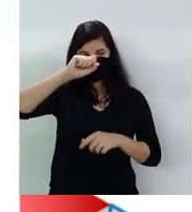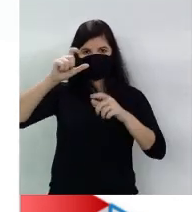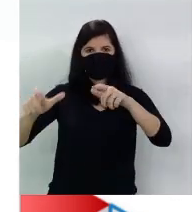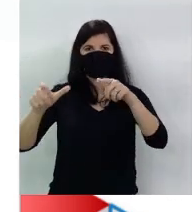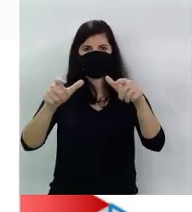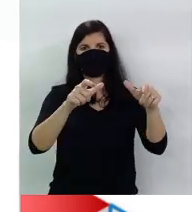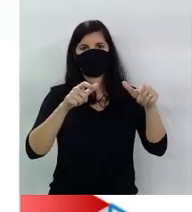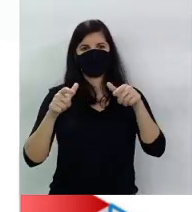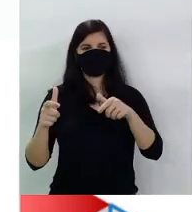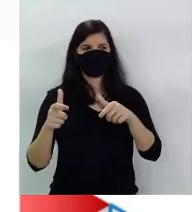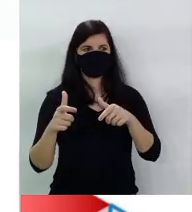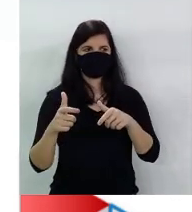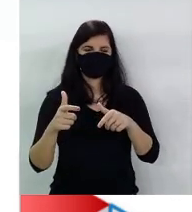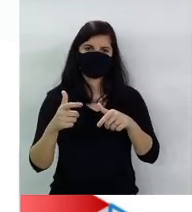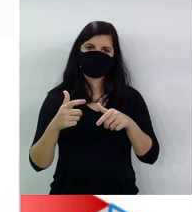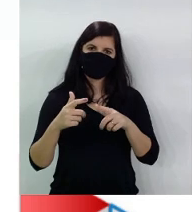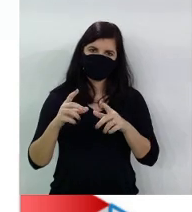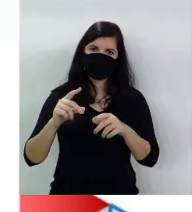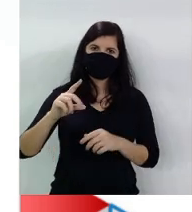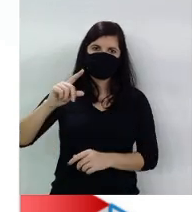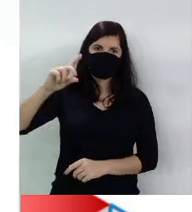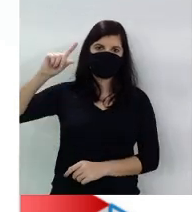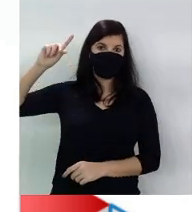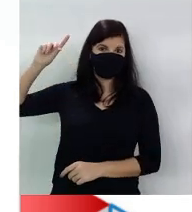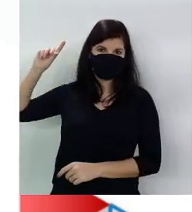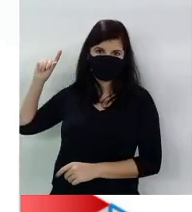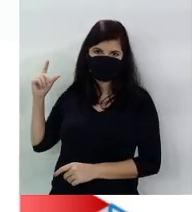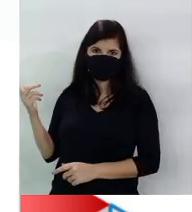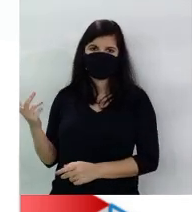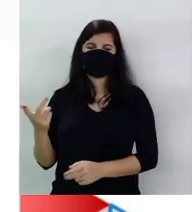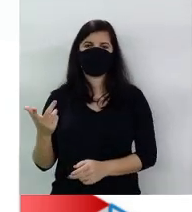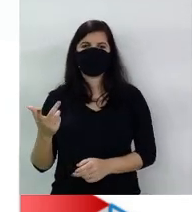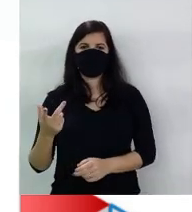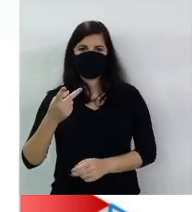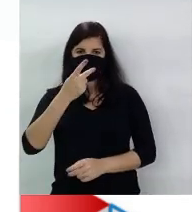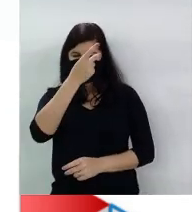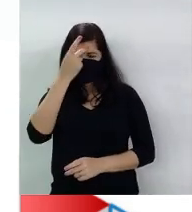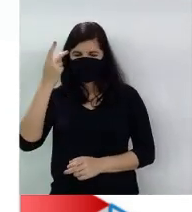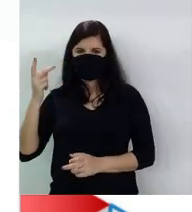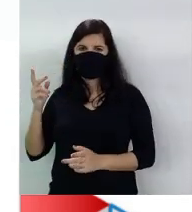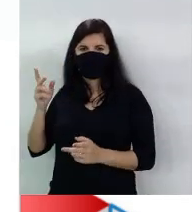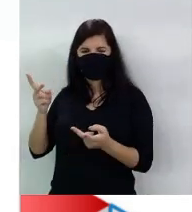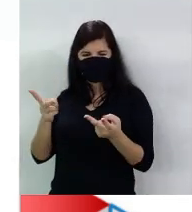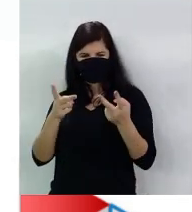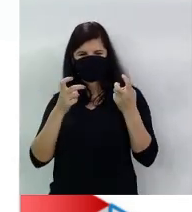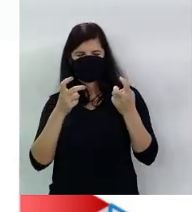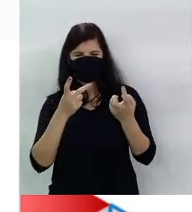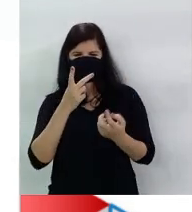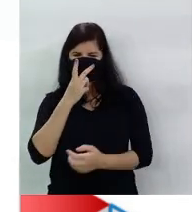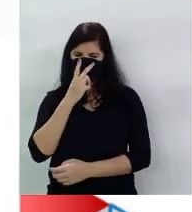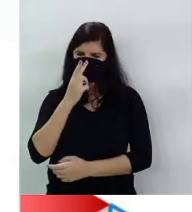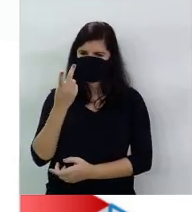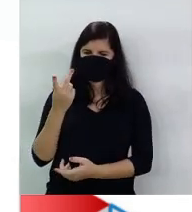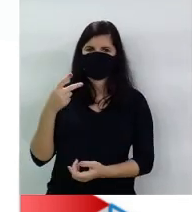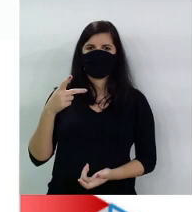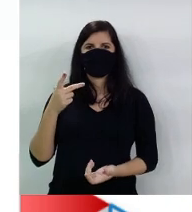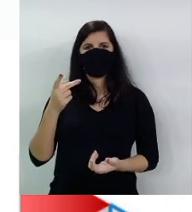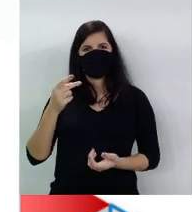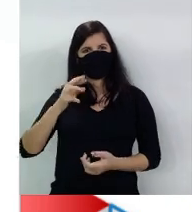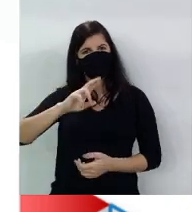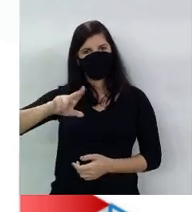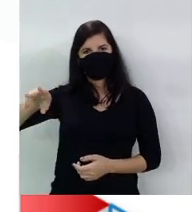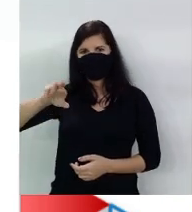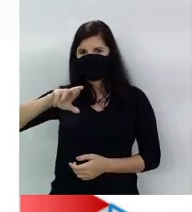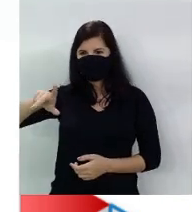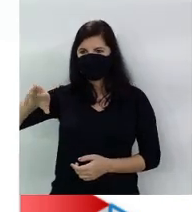lugares. Logicamente, naquela época, aos olhos dos colonizadores, tais práticas eram um